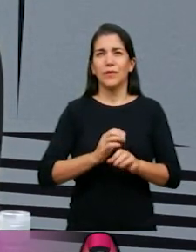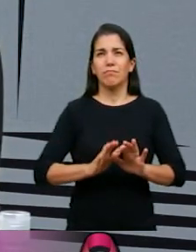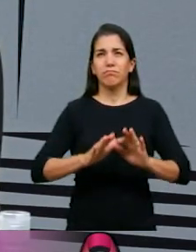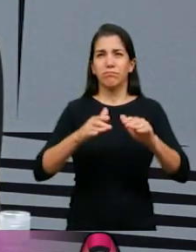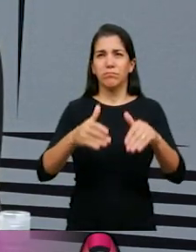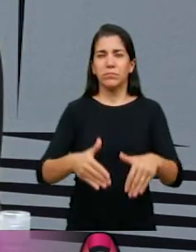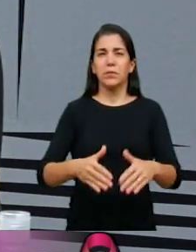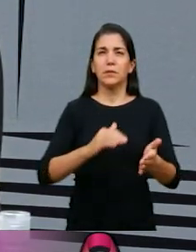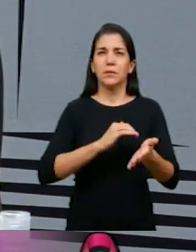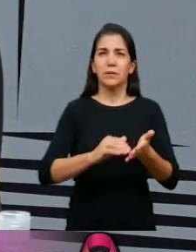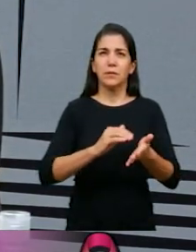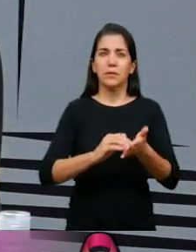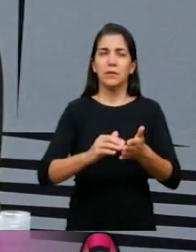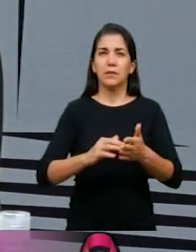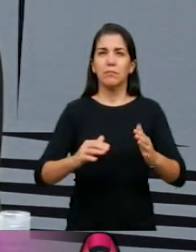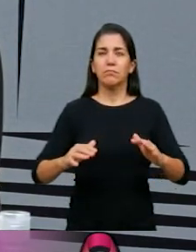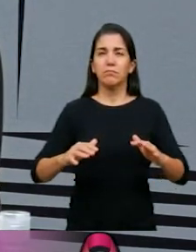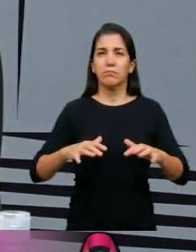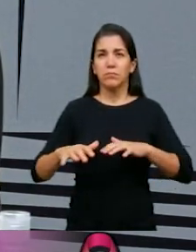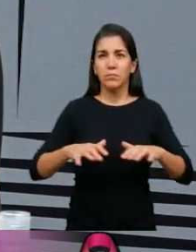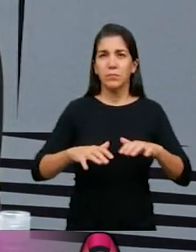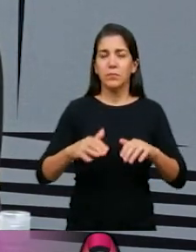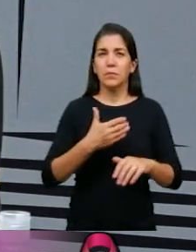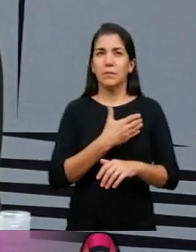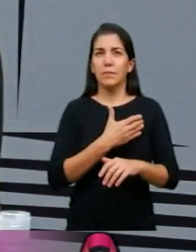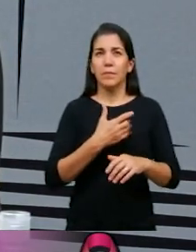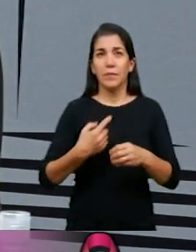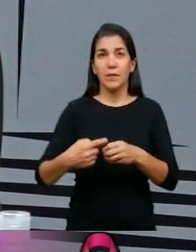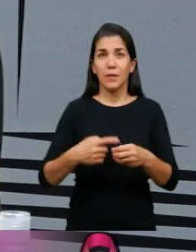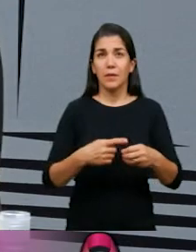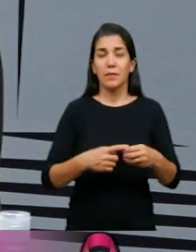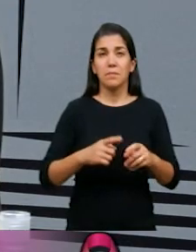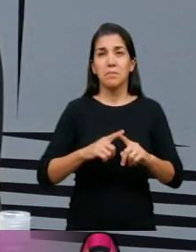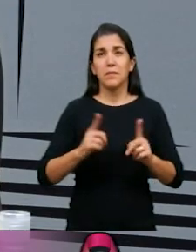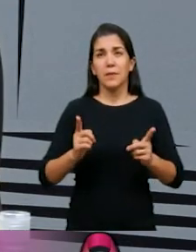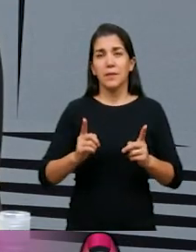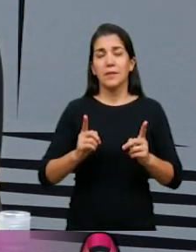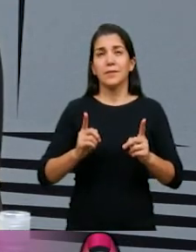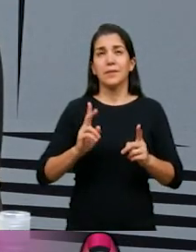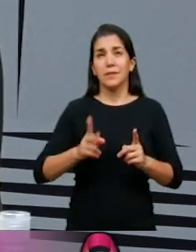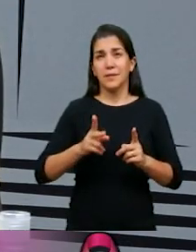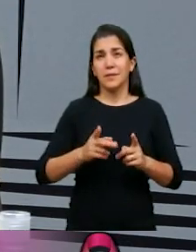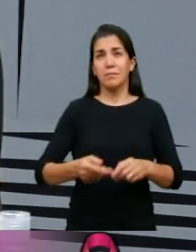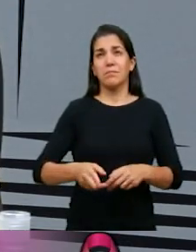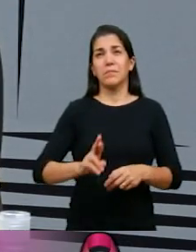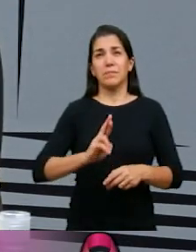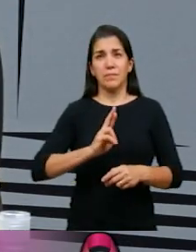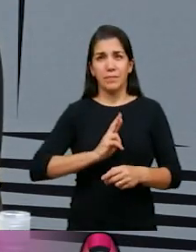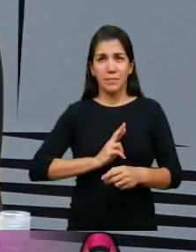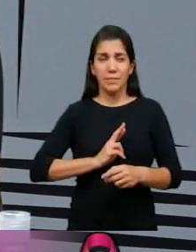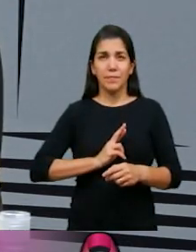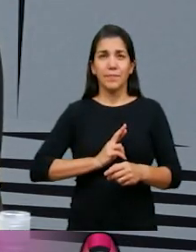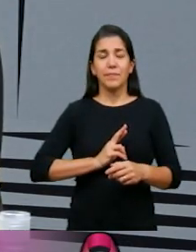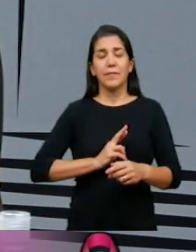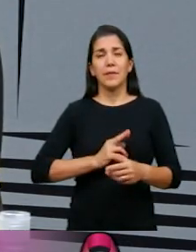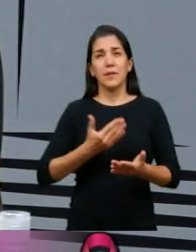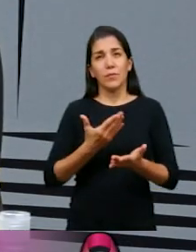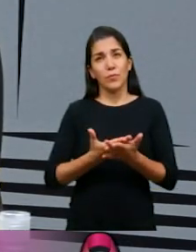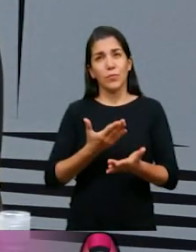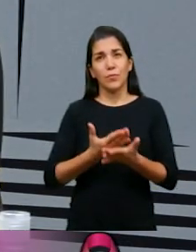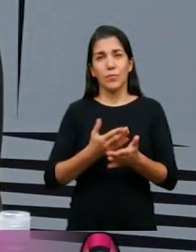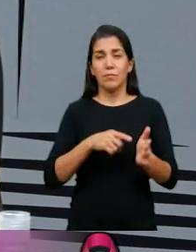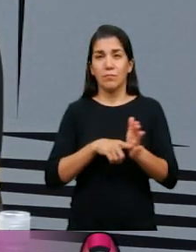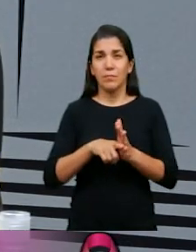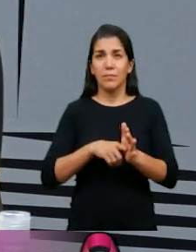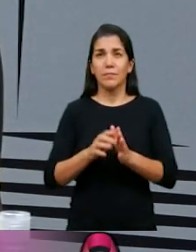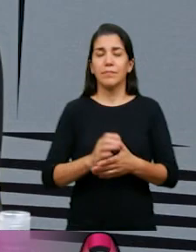da Mobilidade Urbana, mas sempre recebem como resposta que os pedidos estão em estudo, requeremos ouvido o plenário na forma regimental, seja